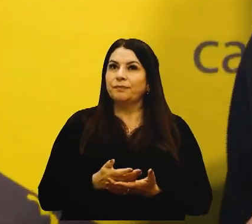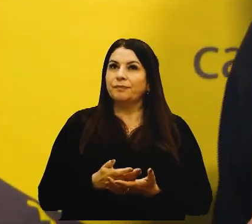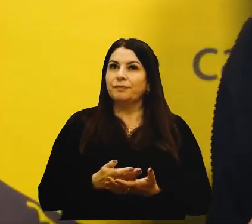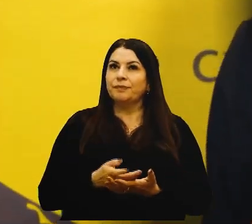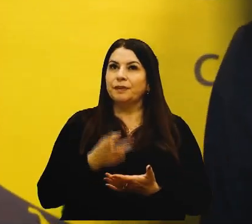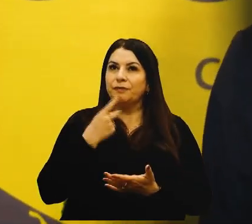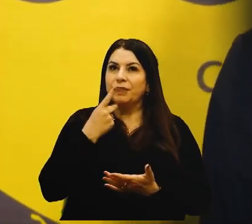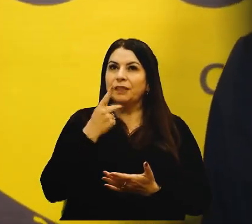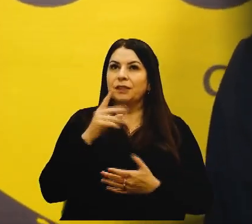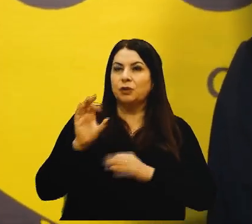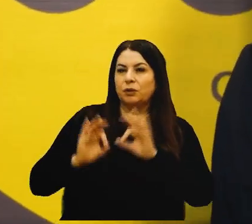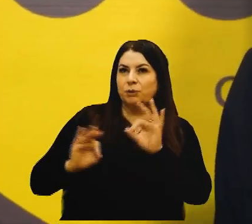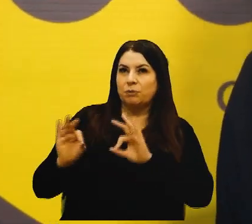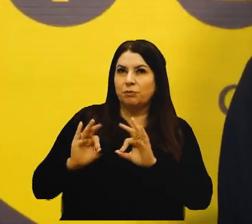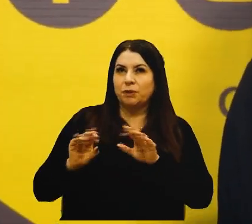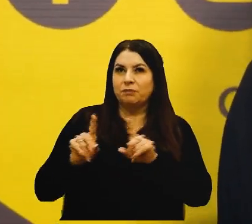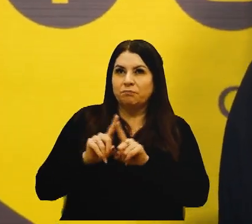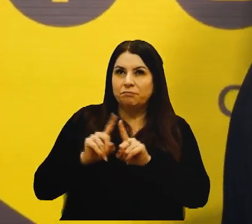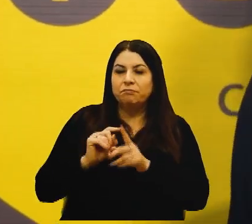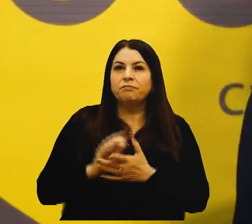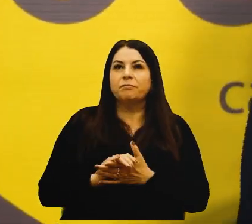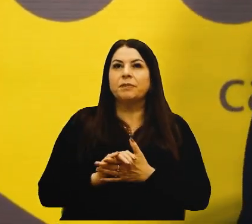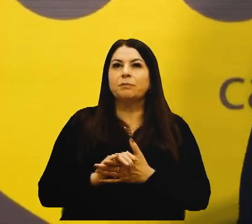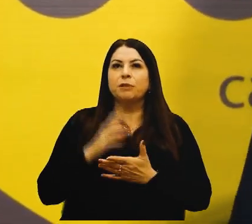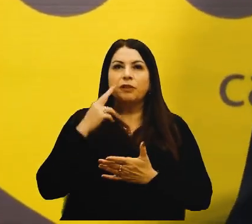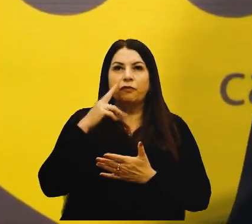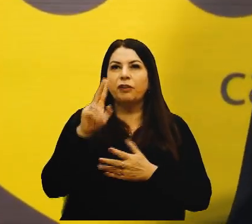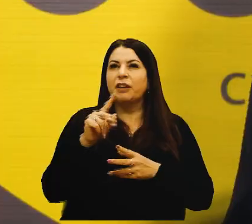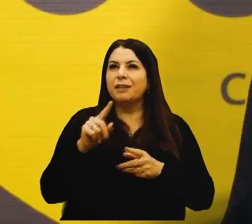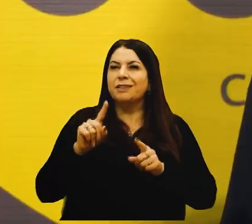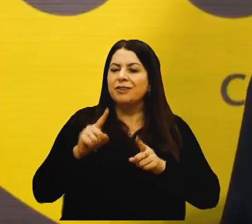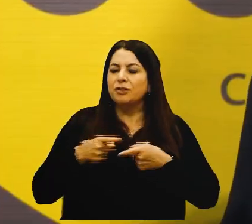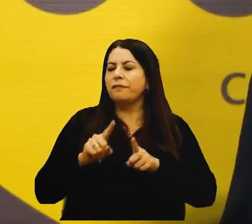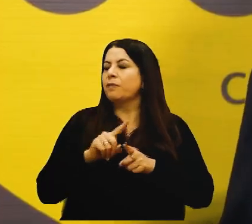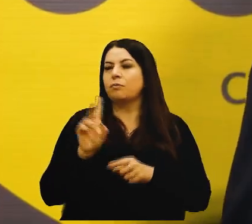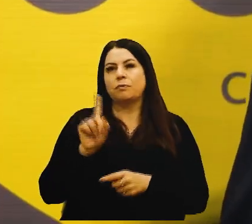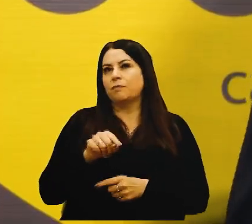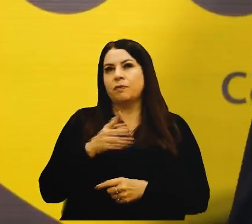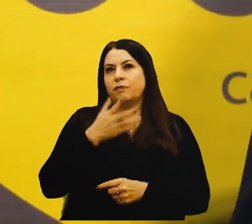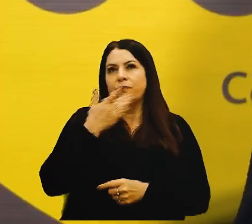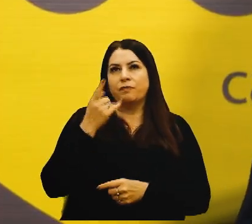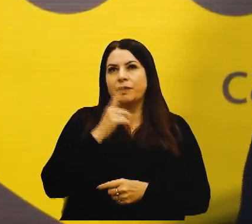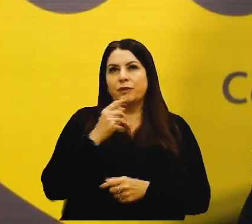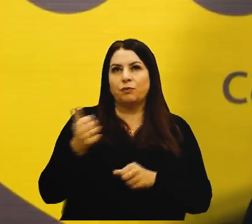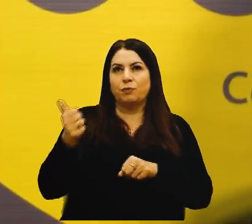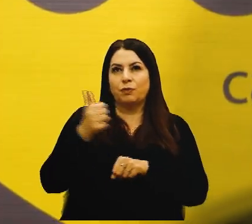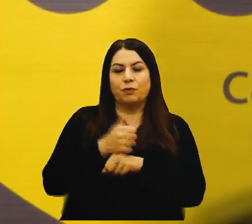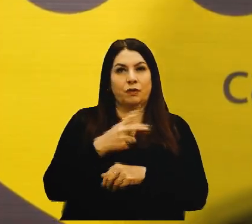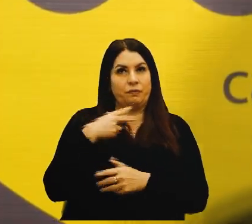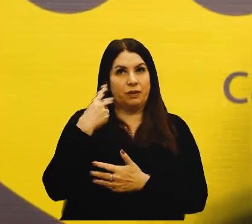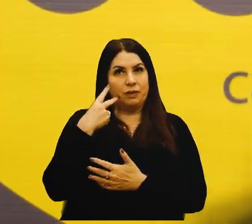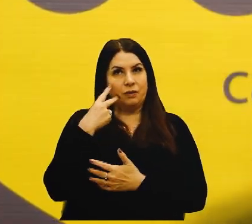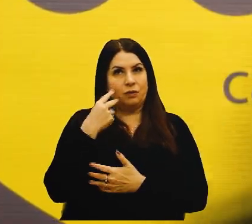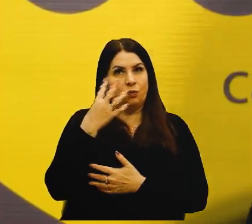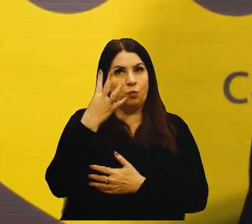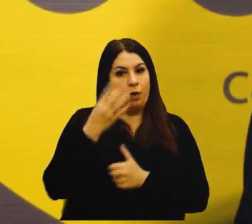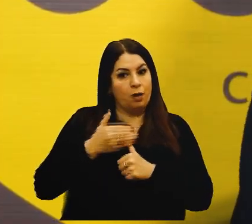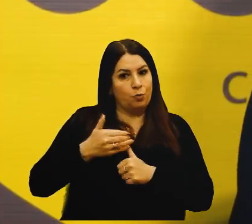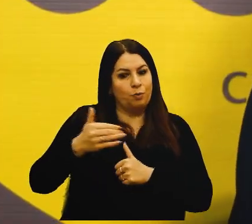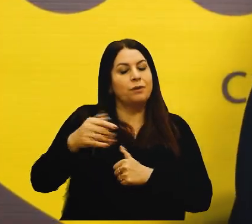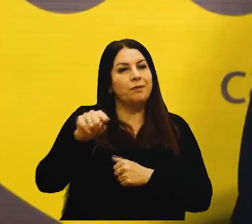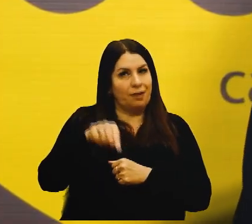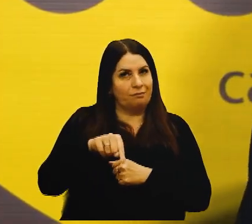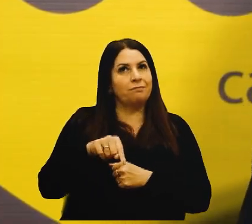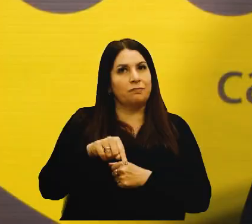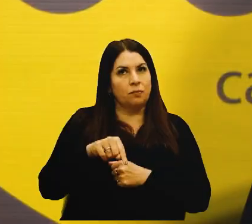dizer que a gente está preparado também para enfrentar esse desafio. A gente sabe que não é fácil substituir um vereador com 4 mandatos, um vereador